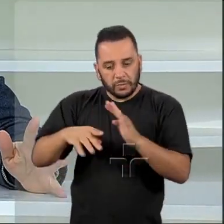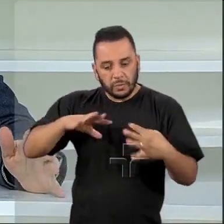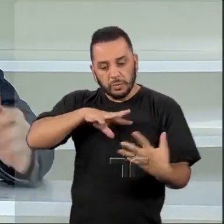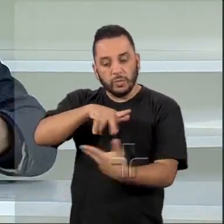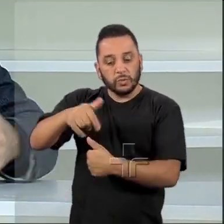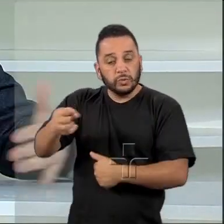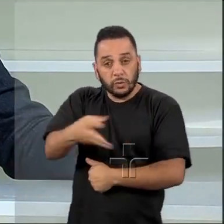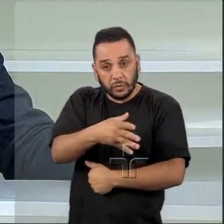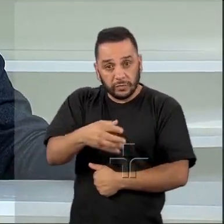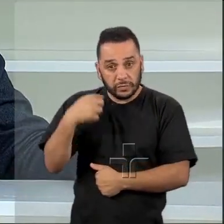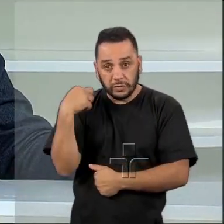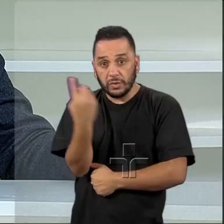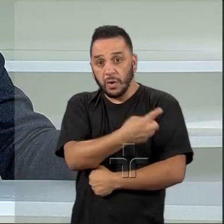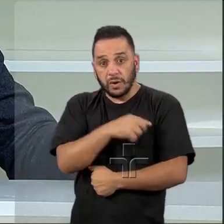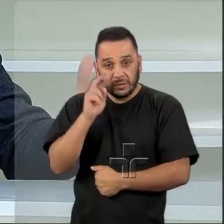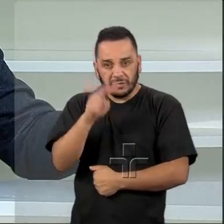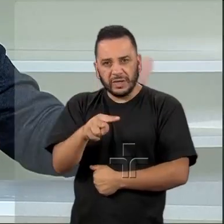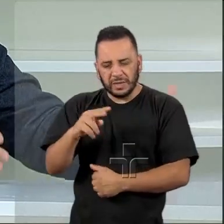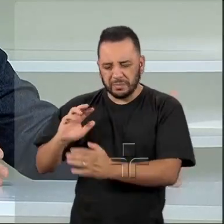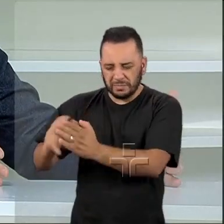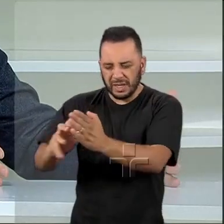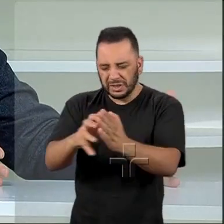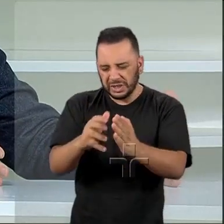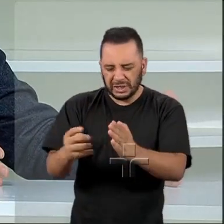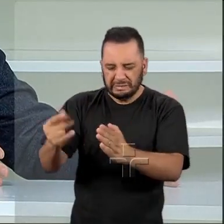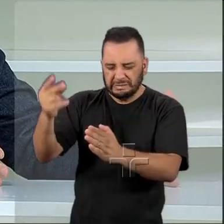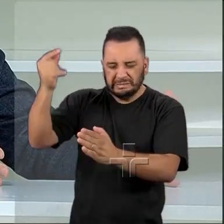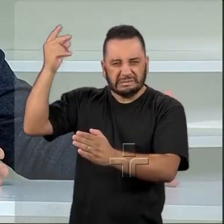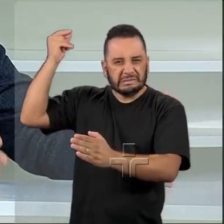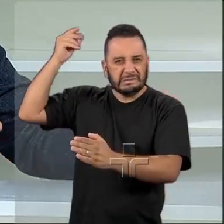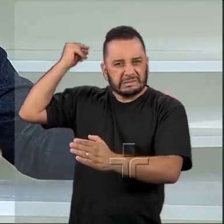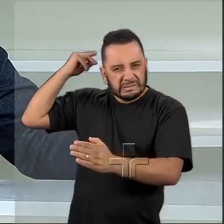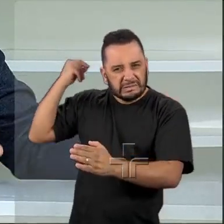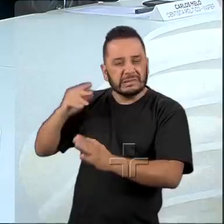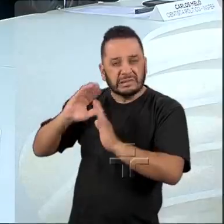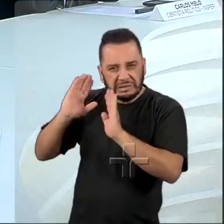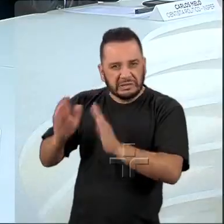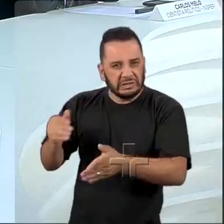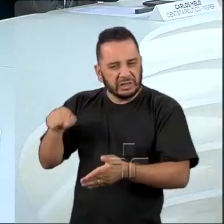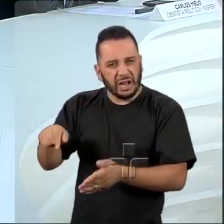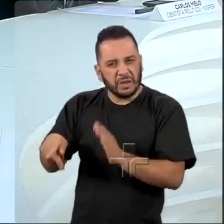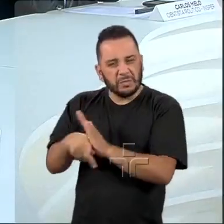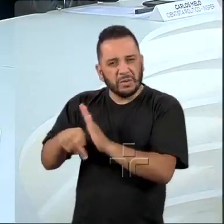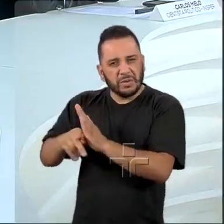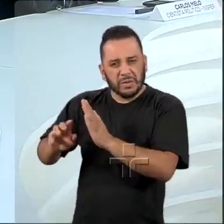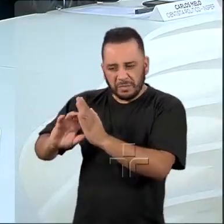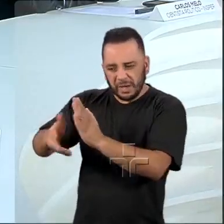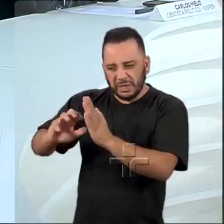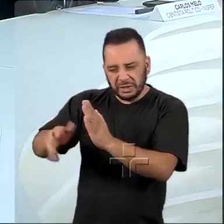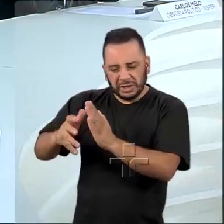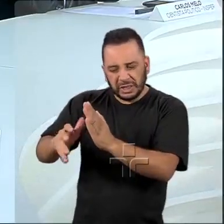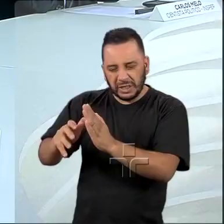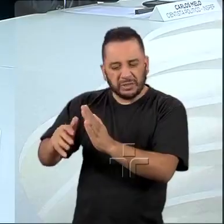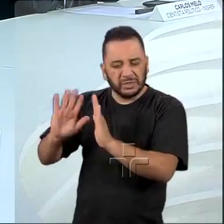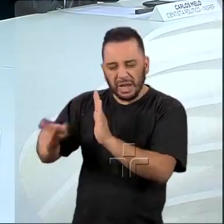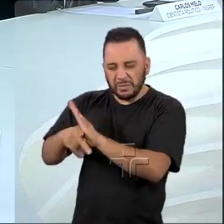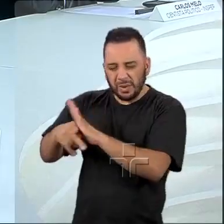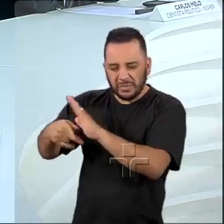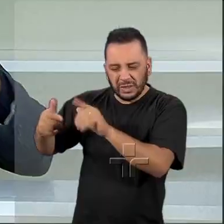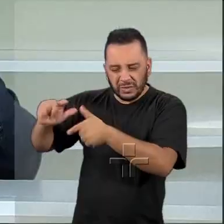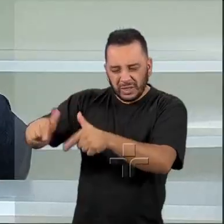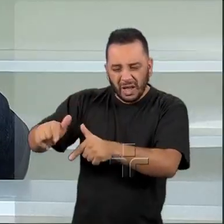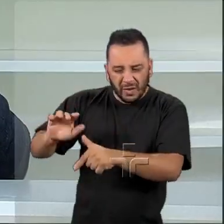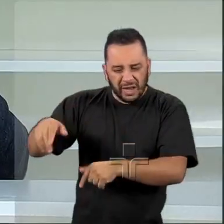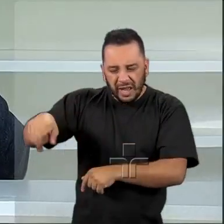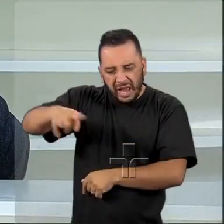vendo. E esses partidos antigos são partidos de quadros. Não são esses partidos de mobilização, de movimento e tal. Então, essa